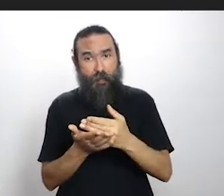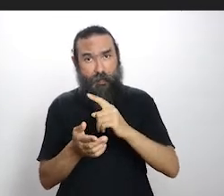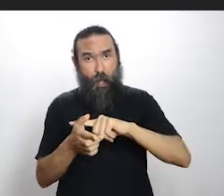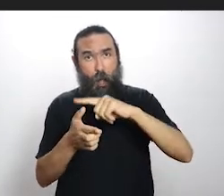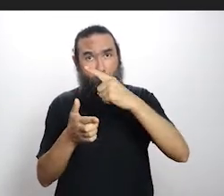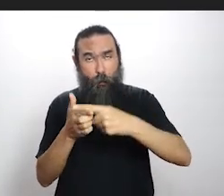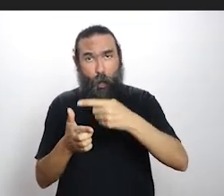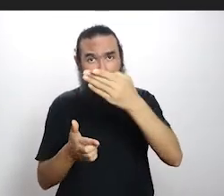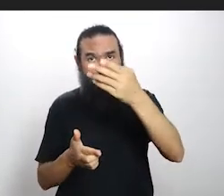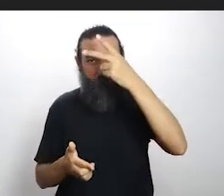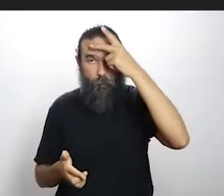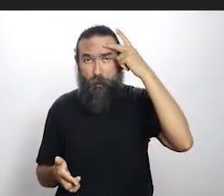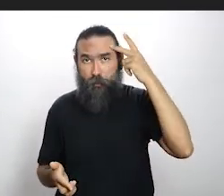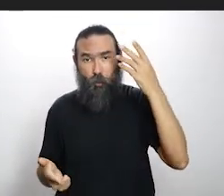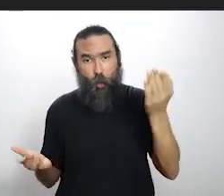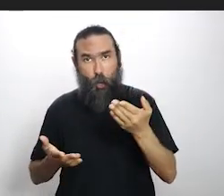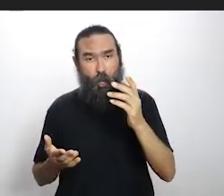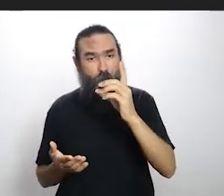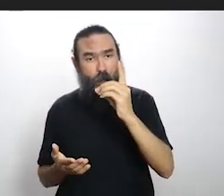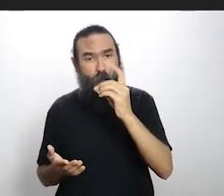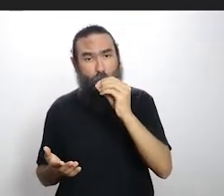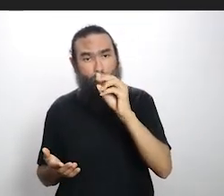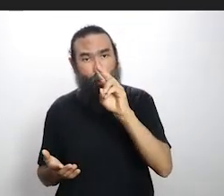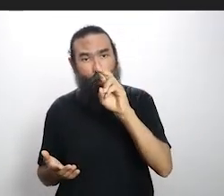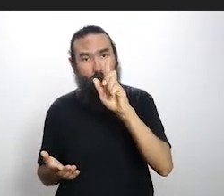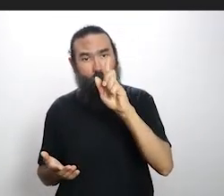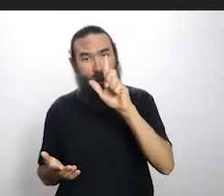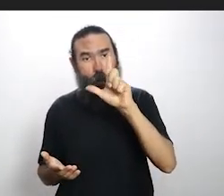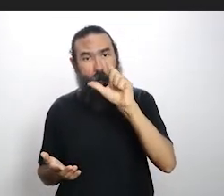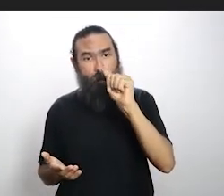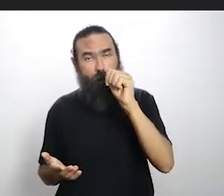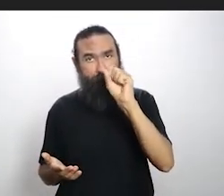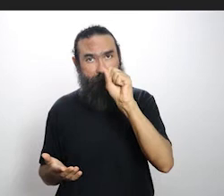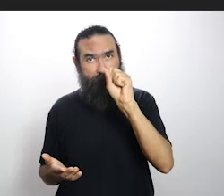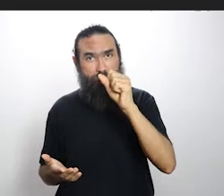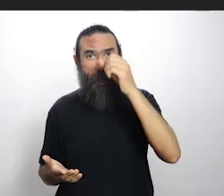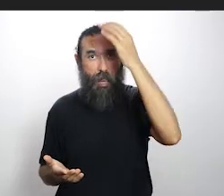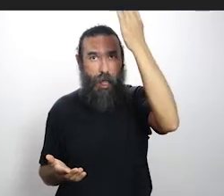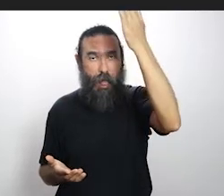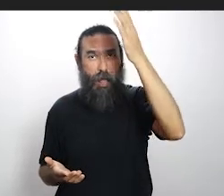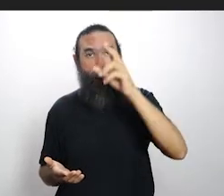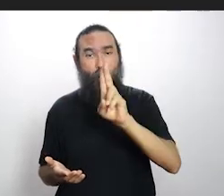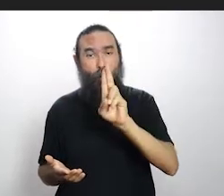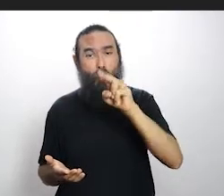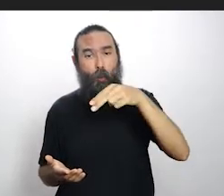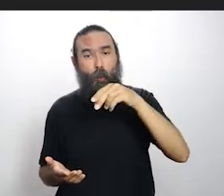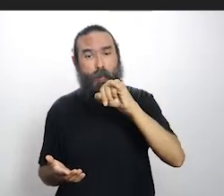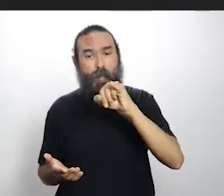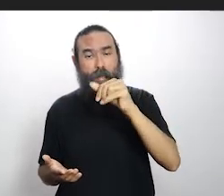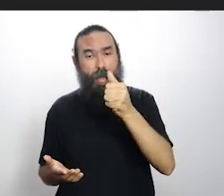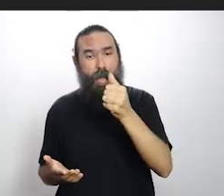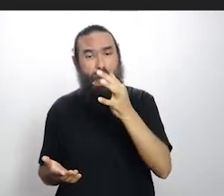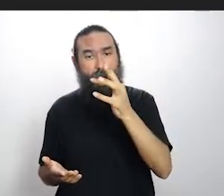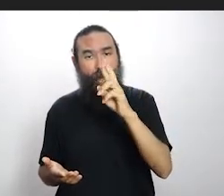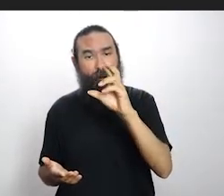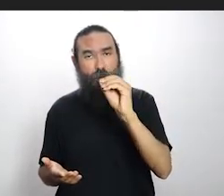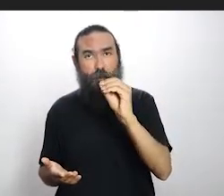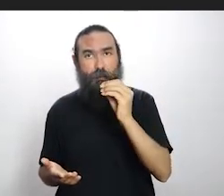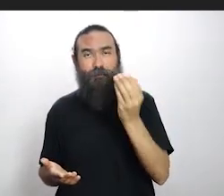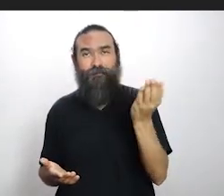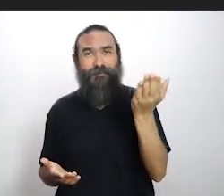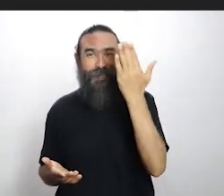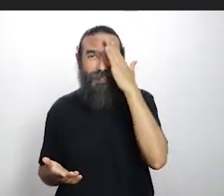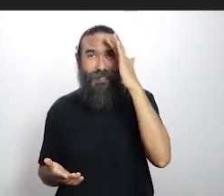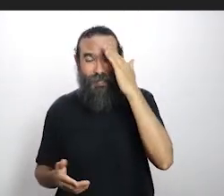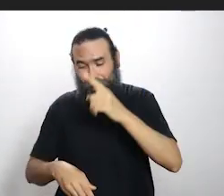a gente sabe que o tempo realmente é curto, mas a Lúcia Alberta ela traz essa outra abordagem que é extremamente importante, né,